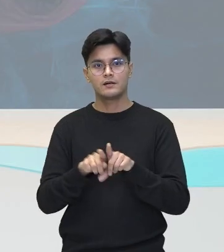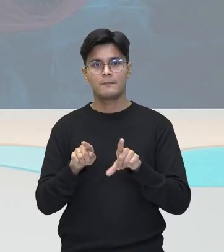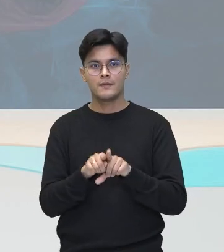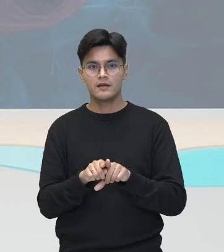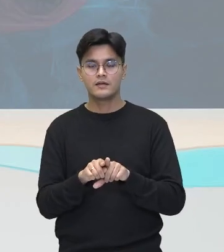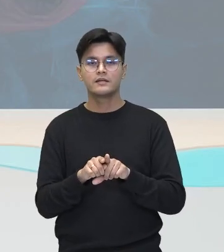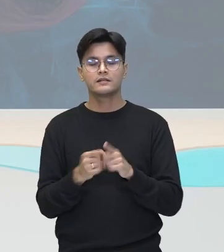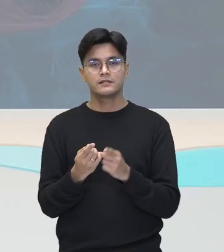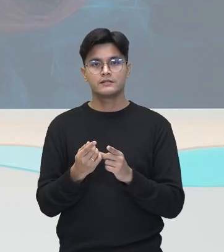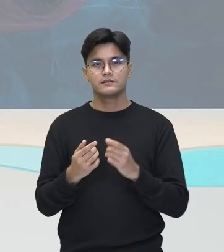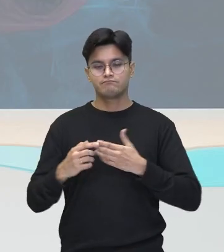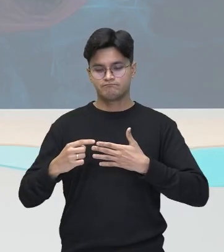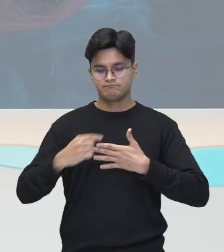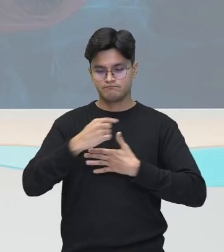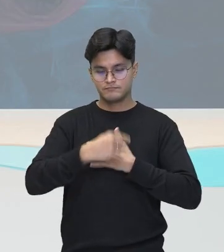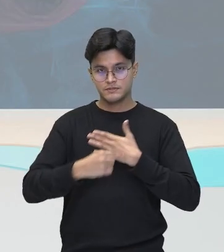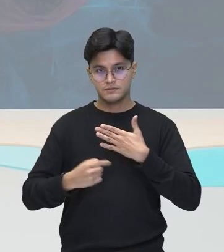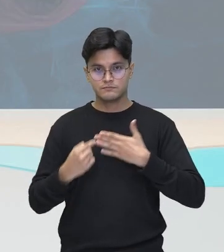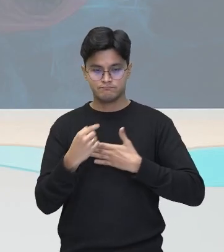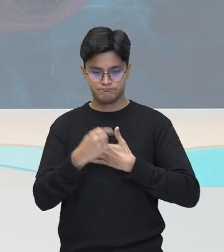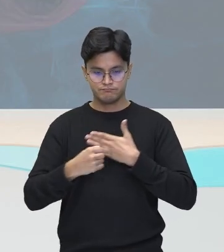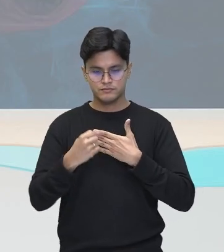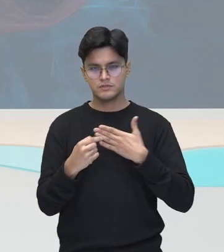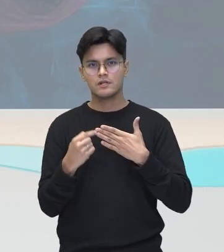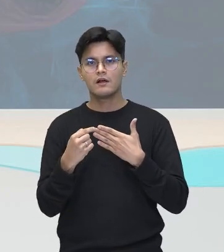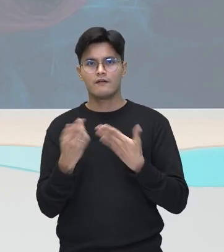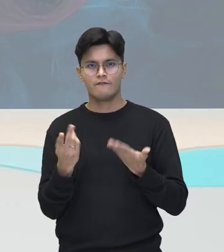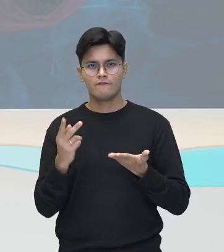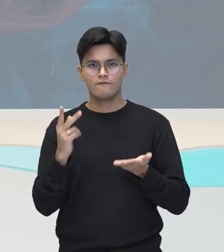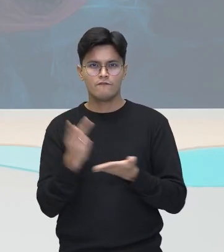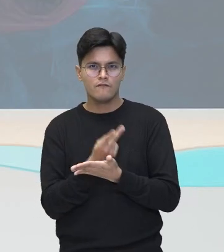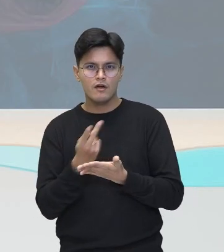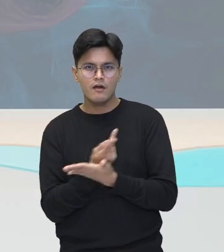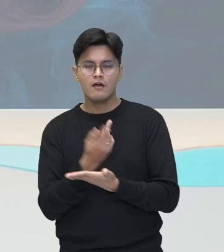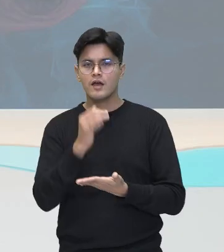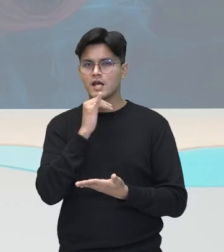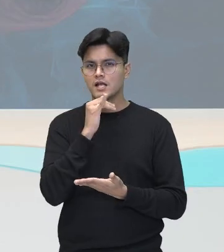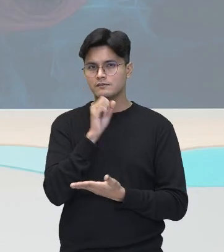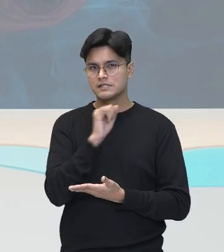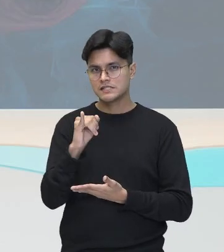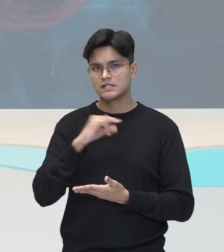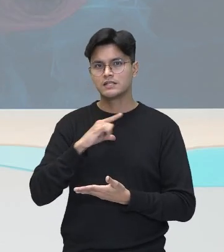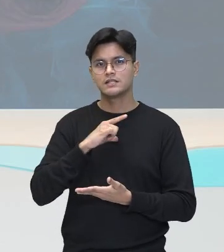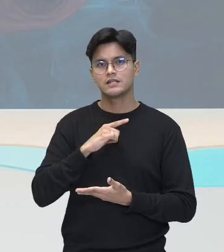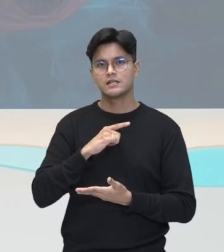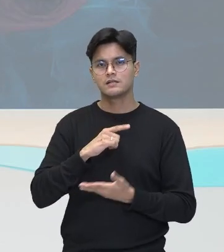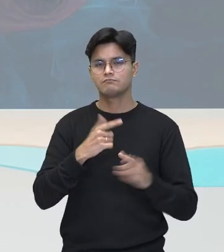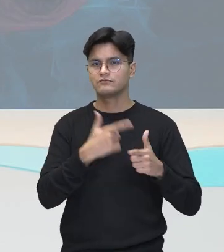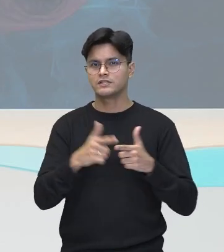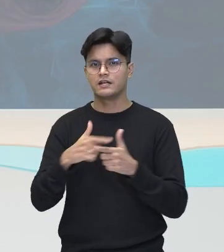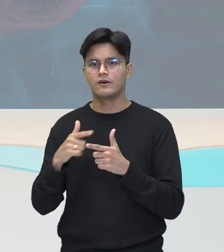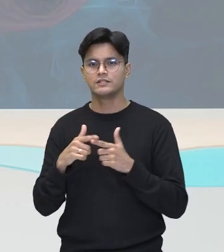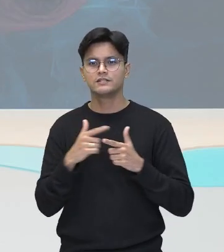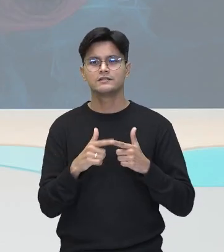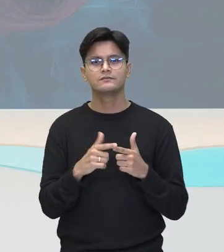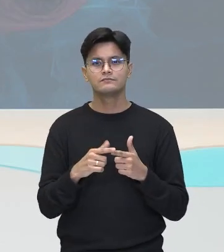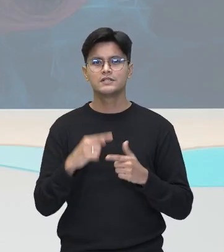se você de repente é uma pessoa que tem problema na tireoide, né? Você de repente tem